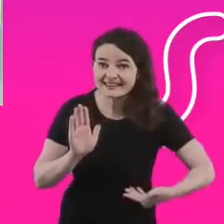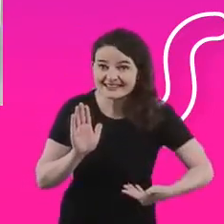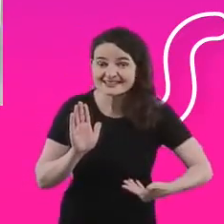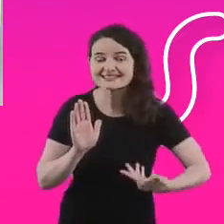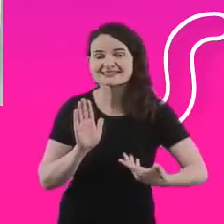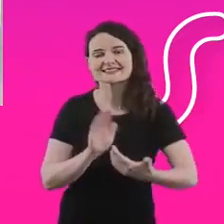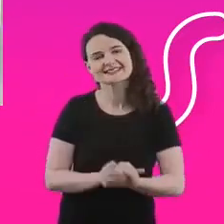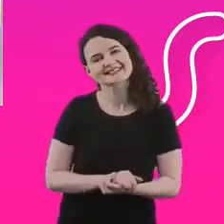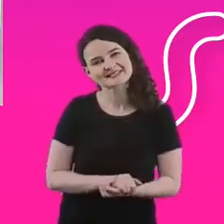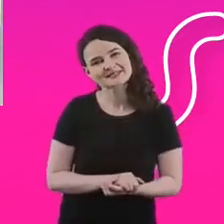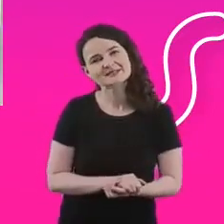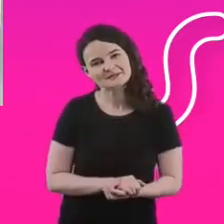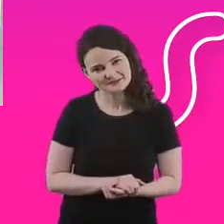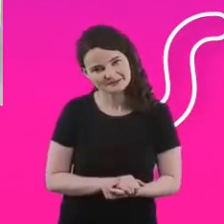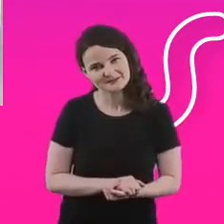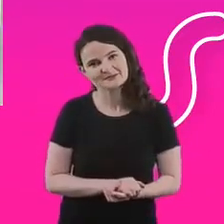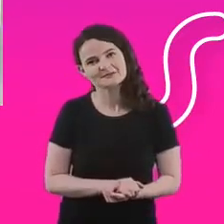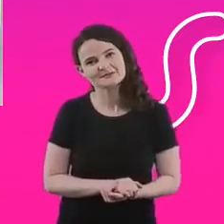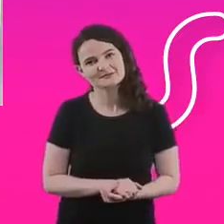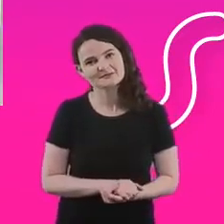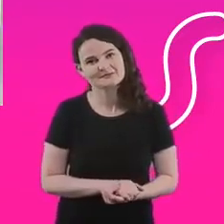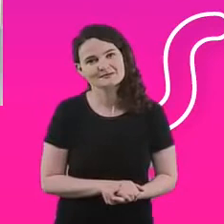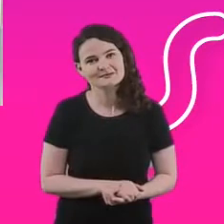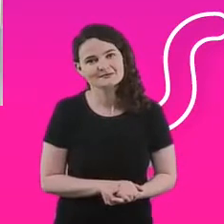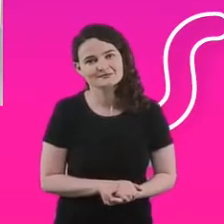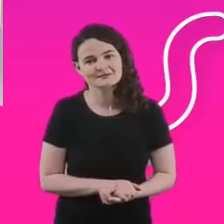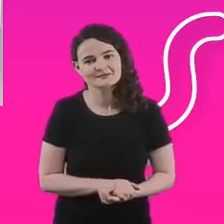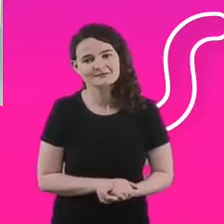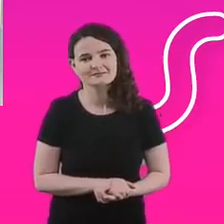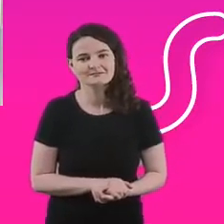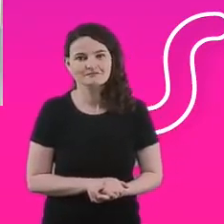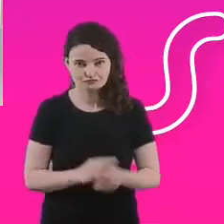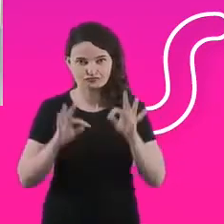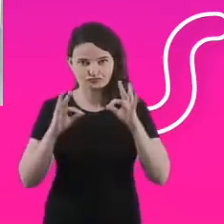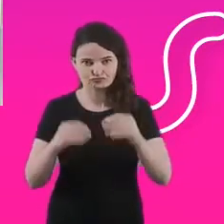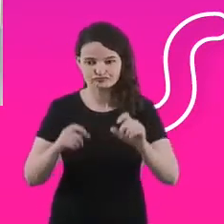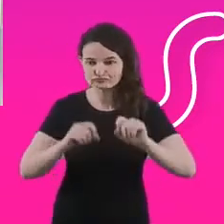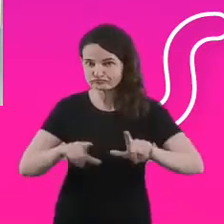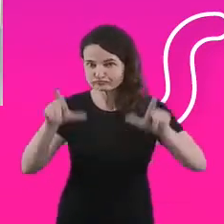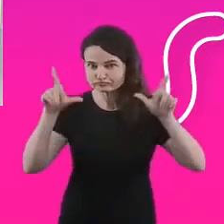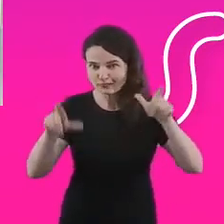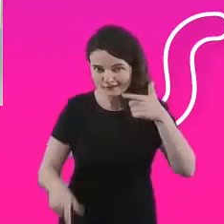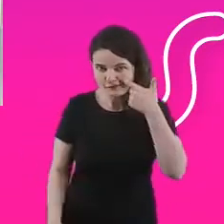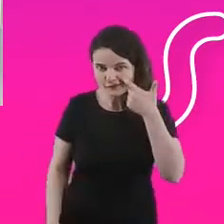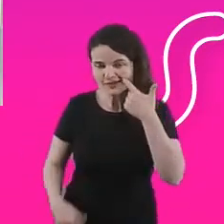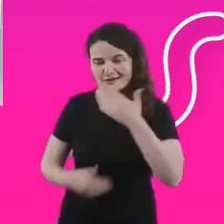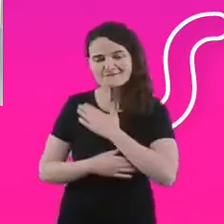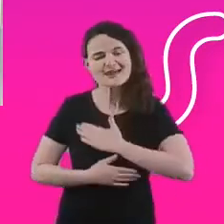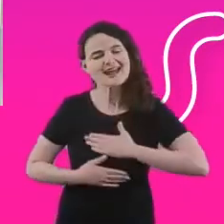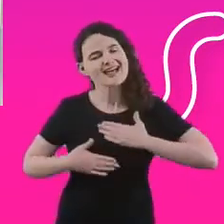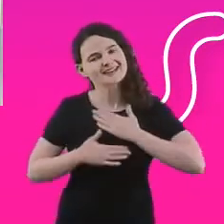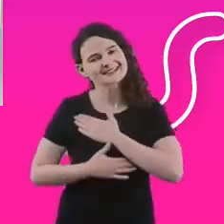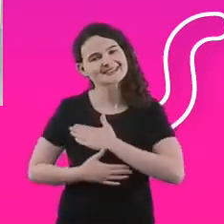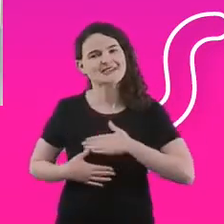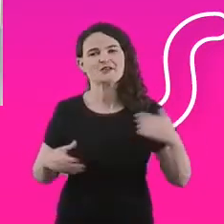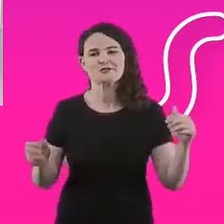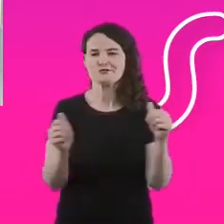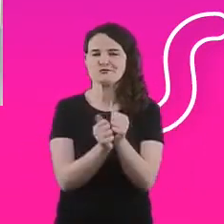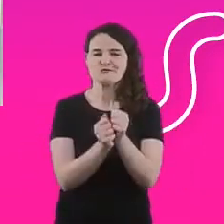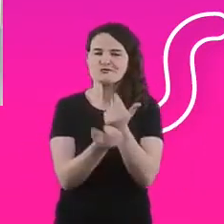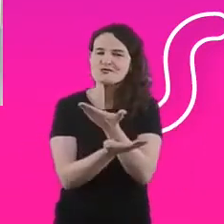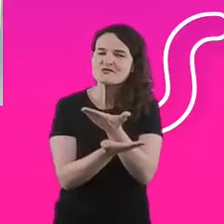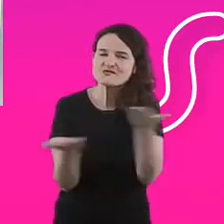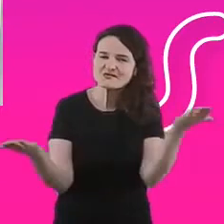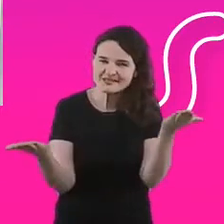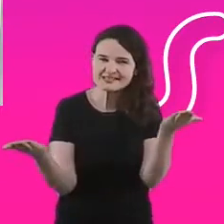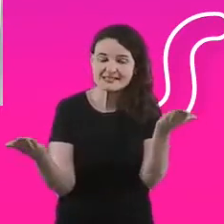Só para confirmar, imagino que todo mundo já assistindo minha tela aí. E primeiro é um prazer estar aqui com vocês. Quando a gente é convidado para falar